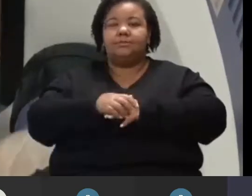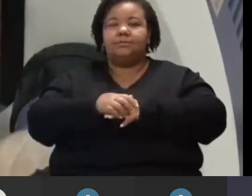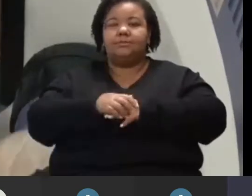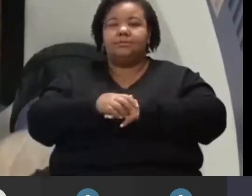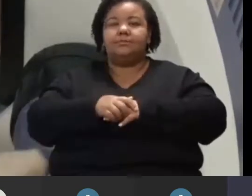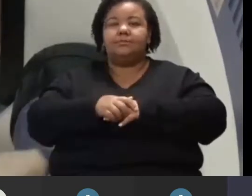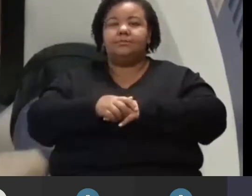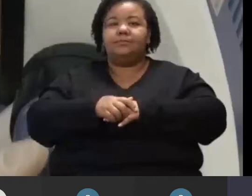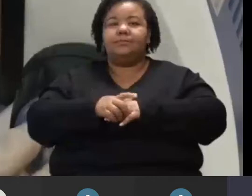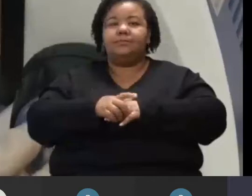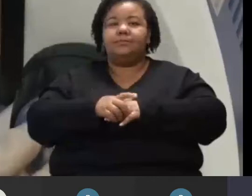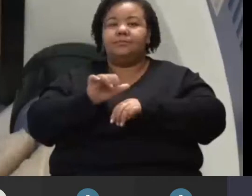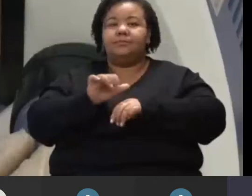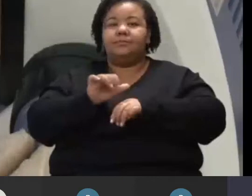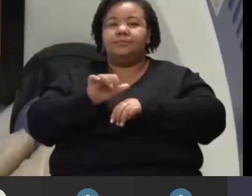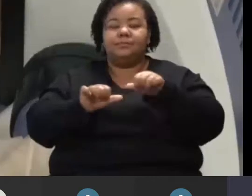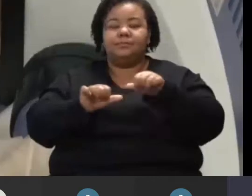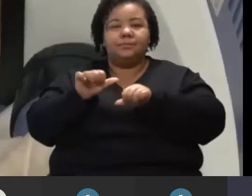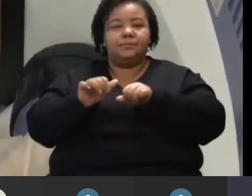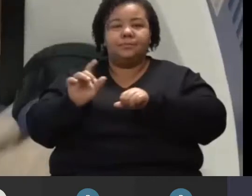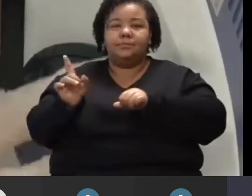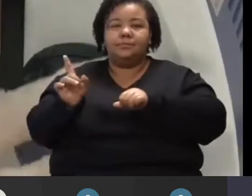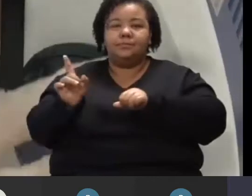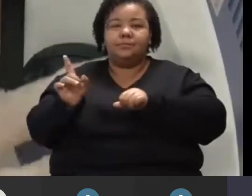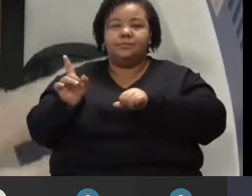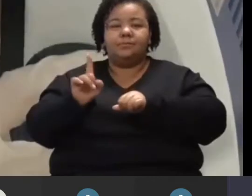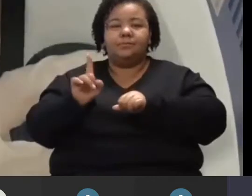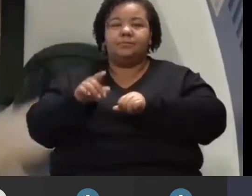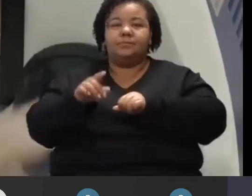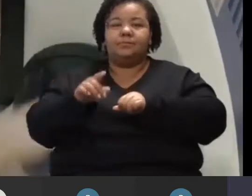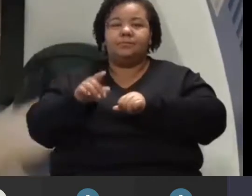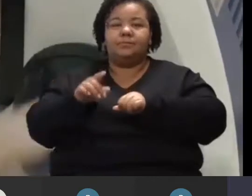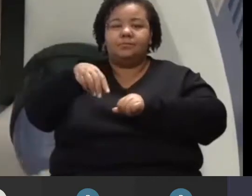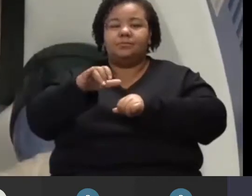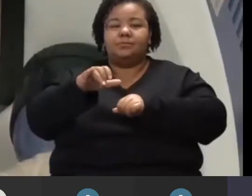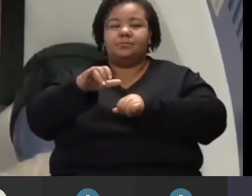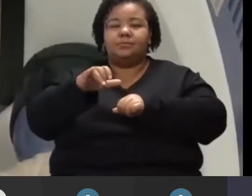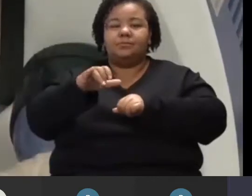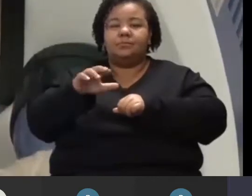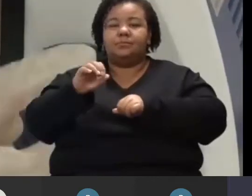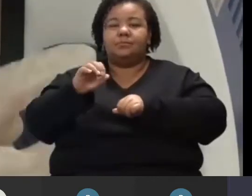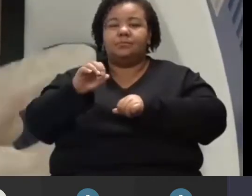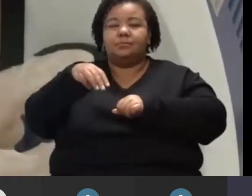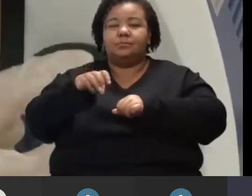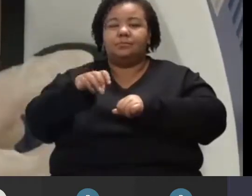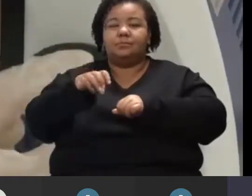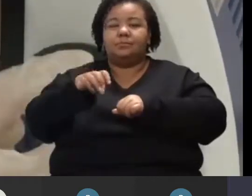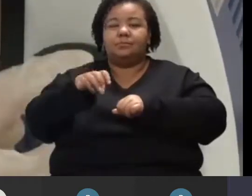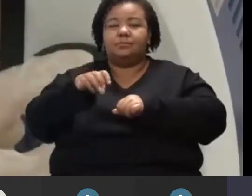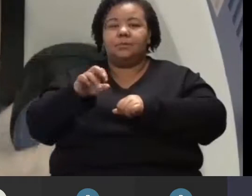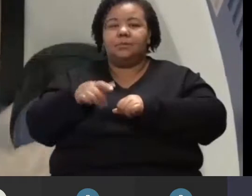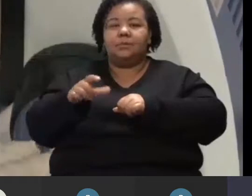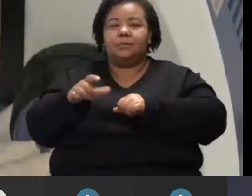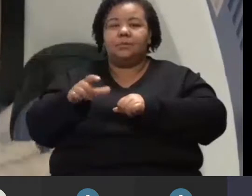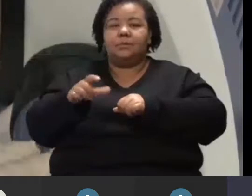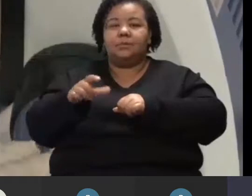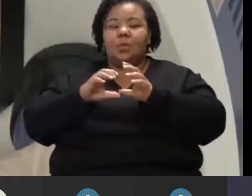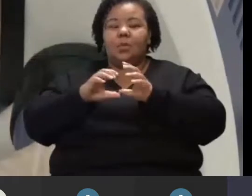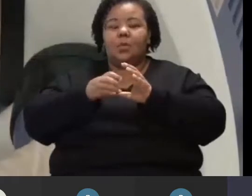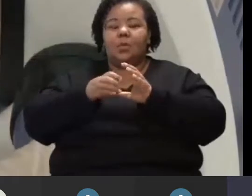Vai mexer no macrômetro? Não, vai mexer só no micrômetro. Micrômetro, que é o botão